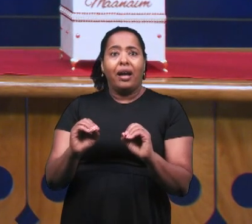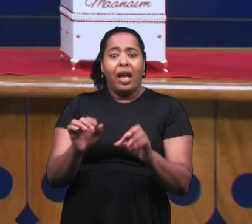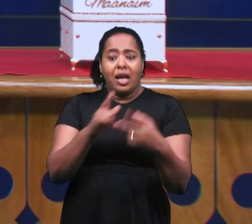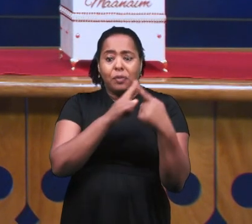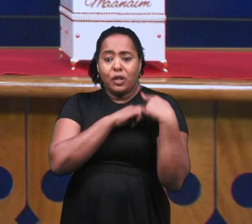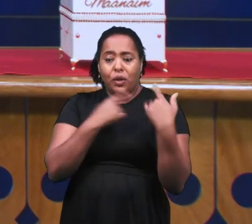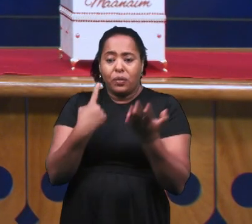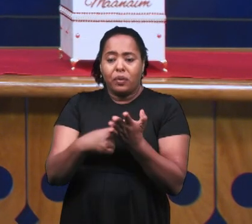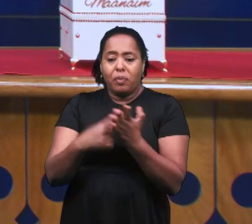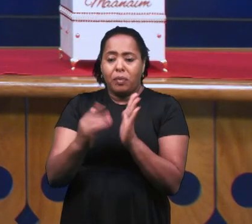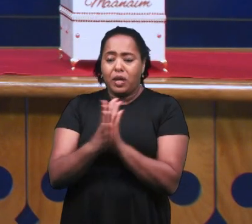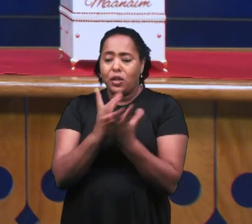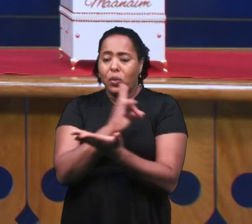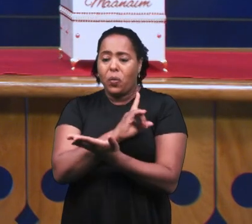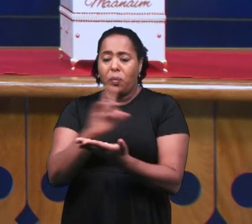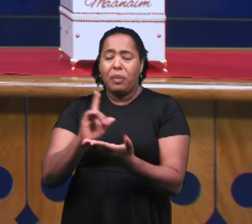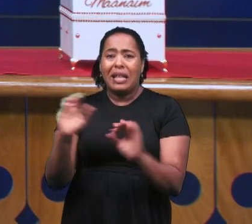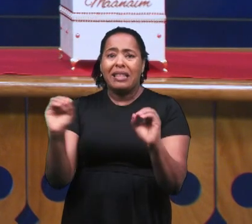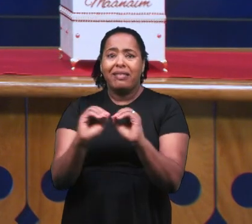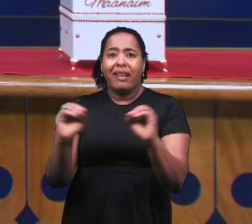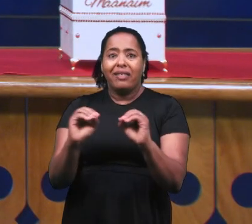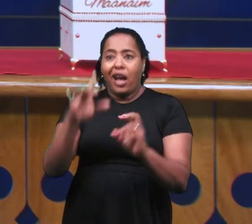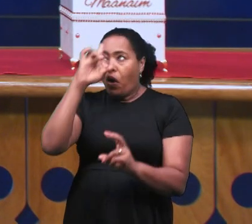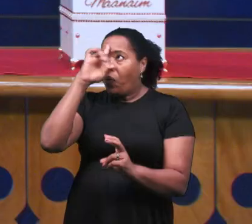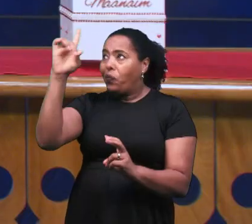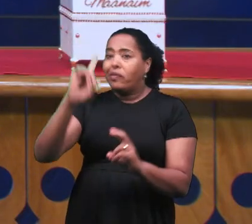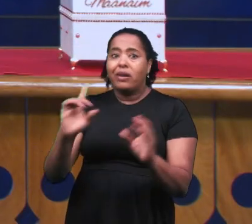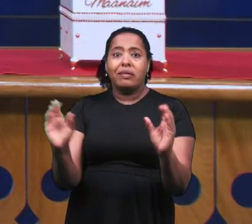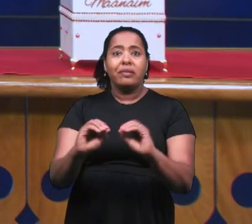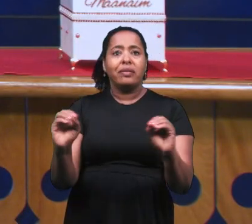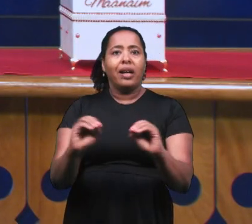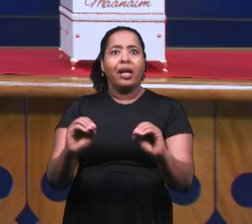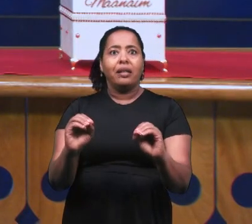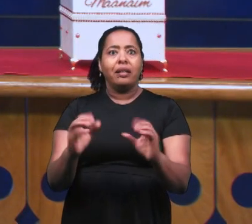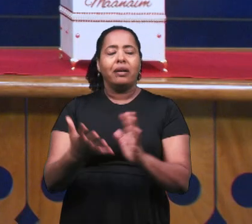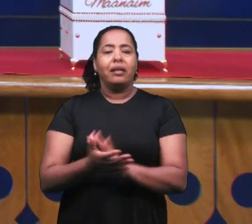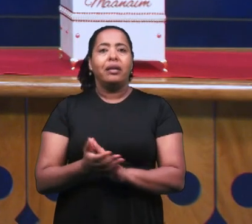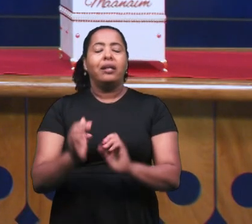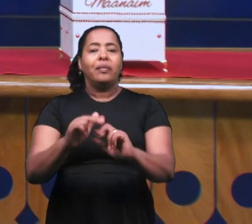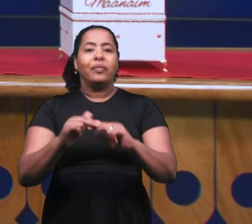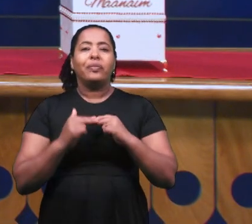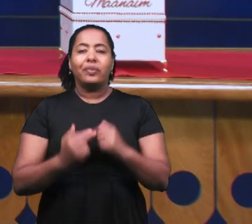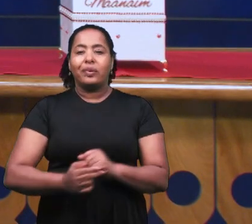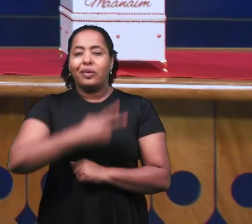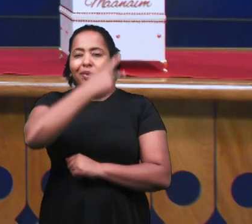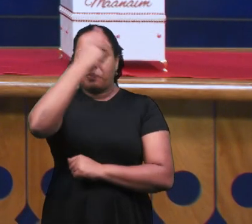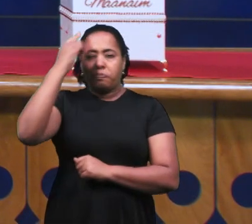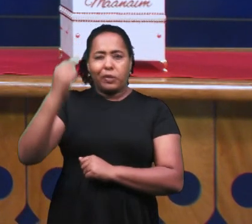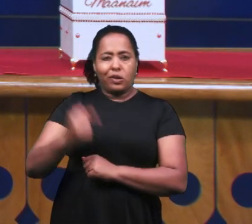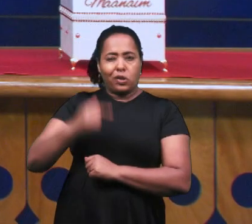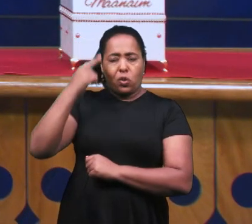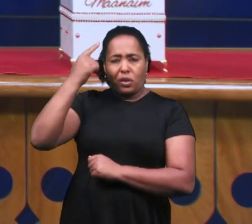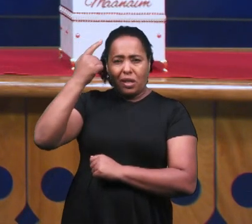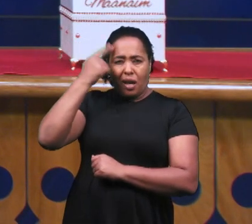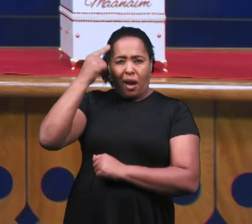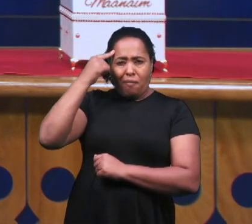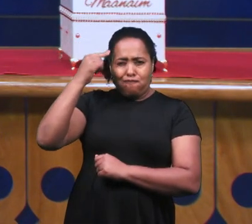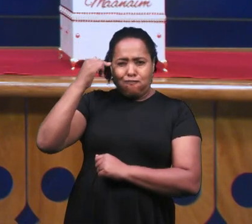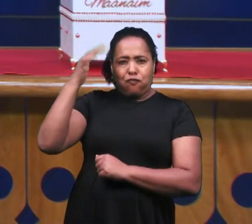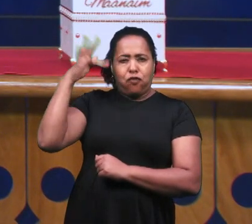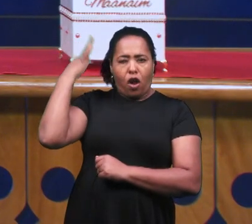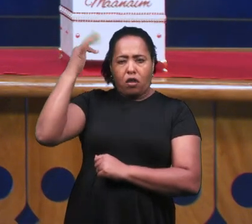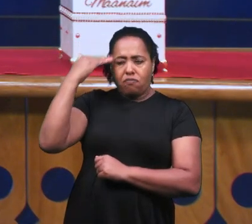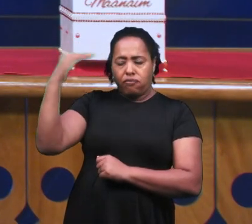da Bíblia. Tanto é assim que hoje os grandes pensadores pensam contra a palavra de